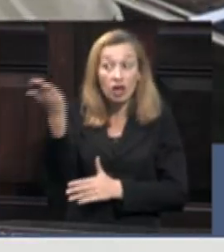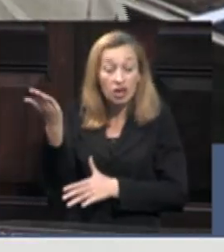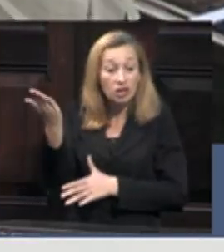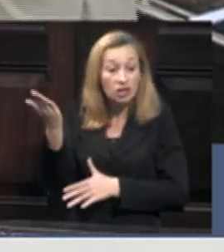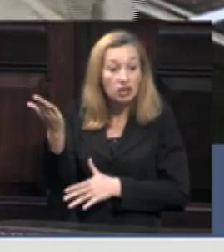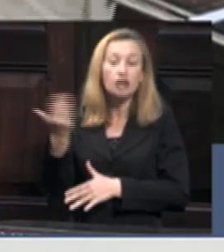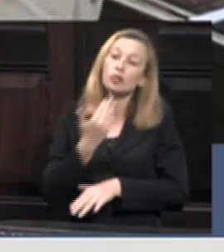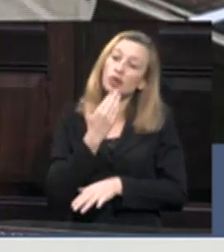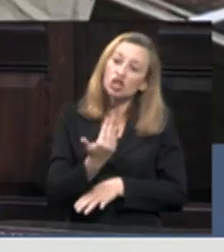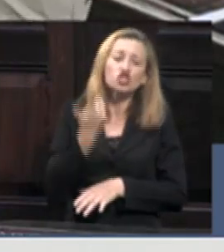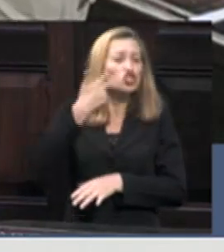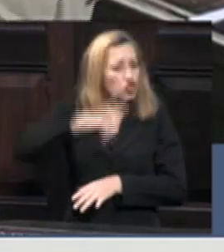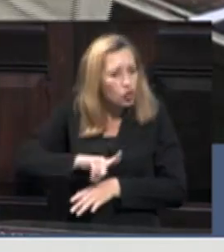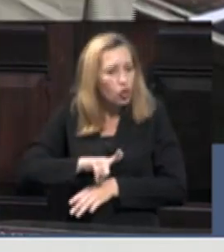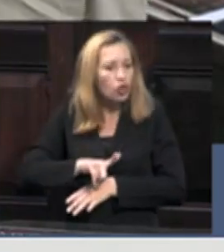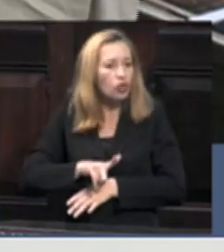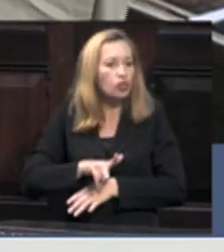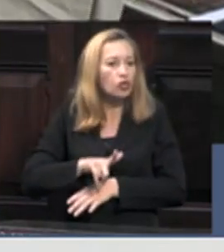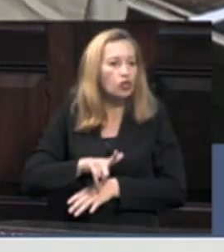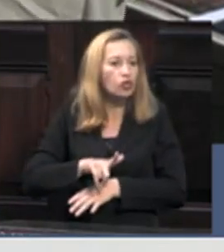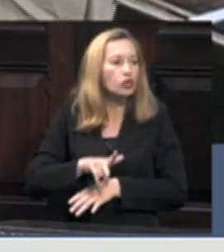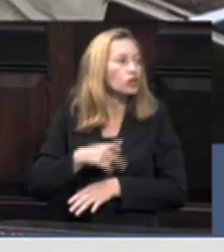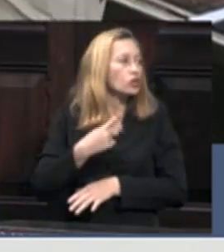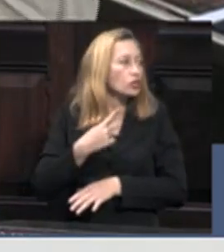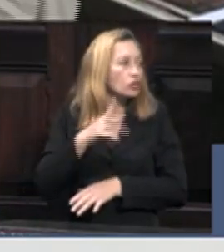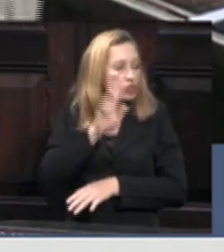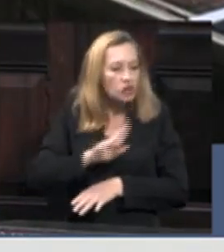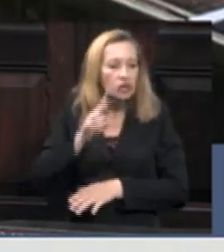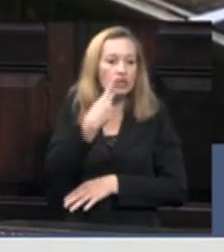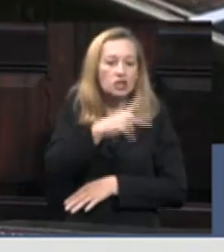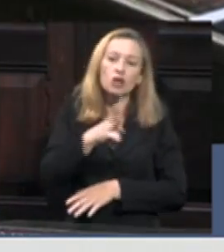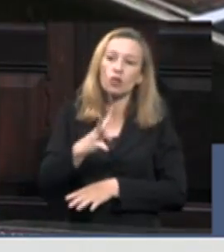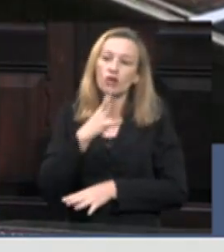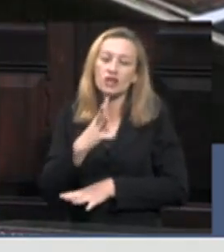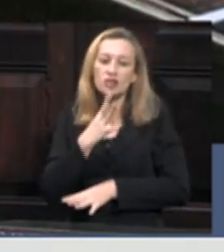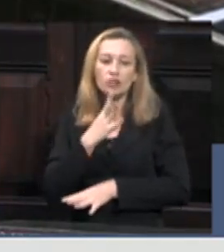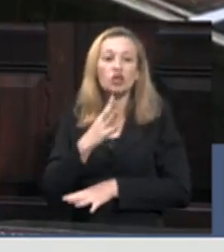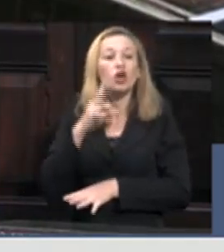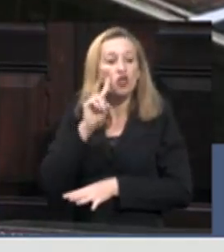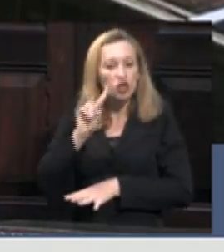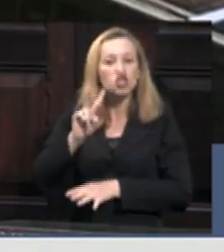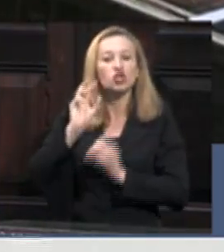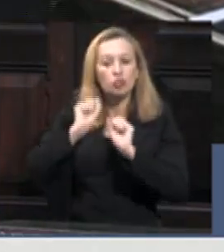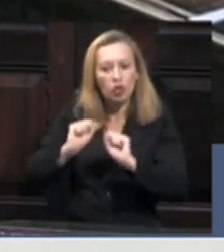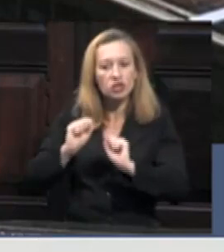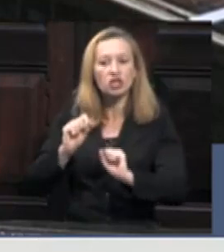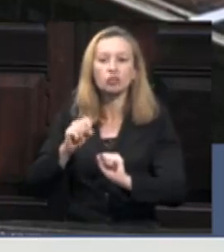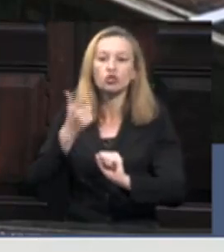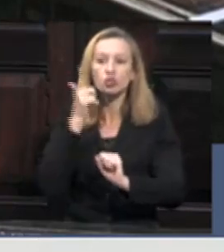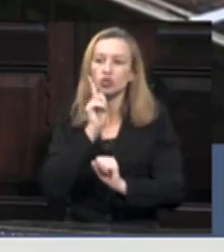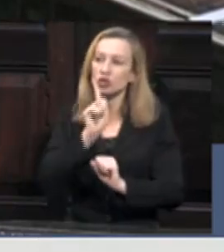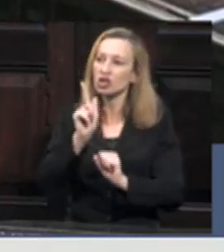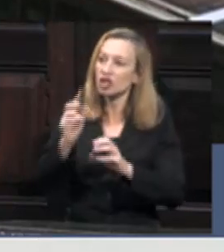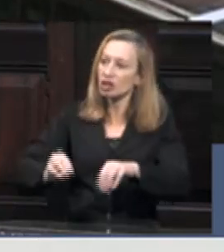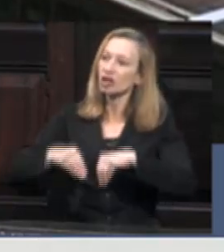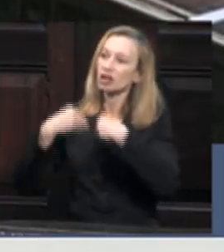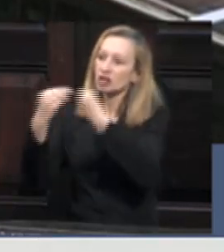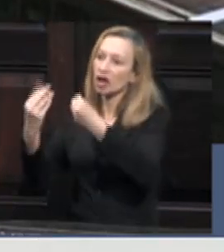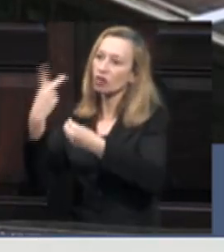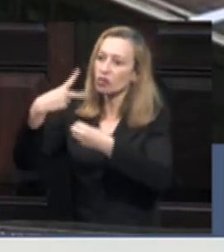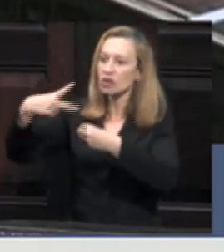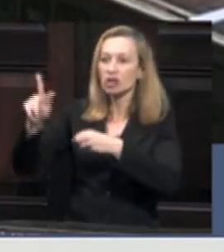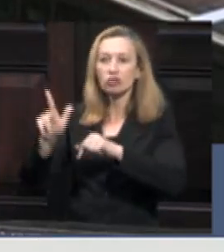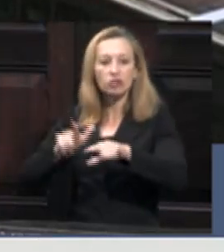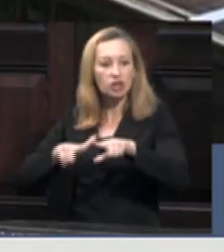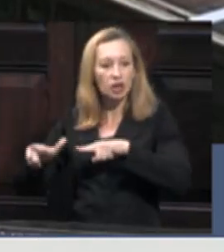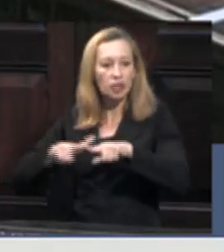Vossa Excelência, de novo, usando toda a sua força, vejo que a gente pode conseguir dar a esses servidores o valor